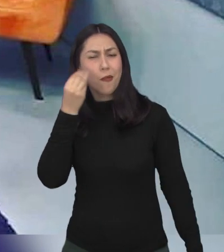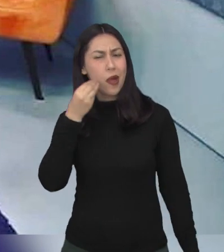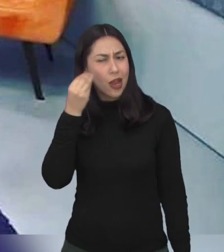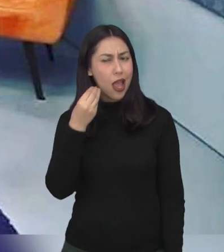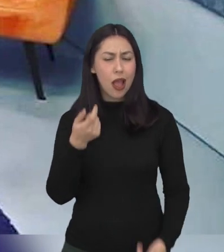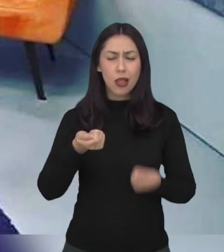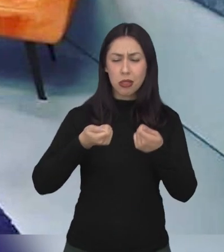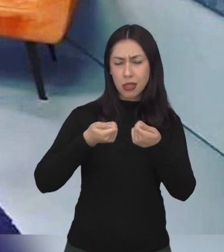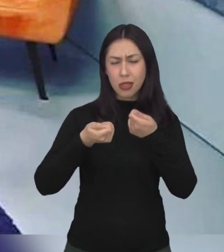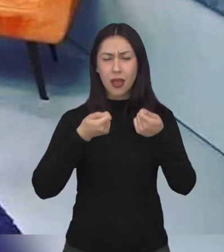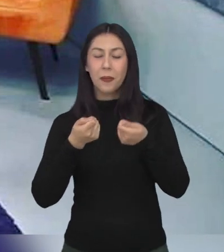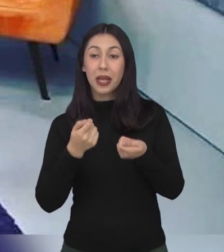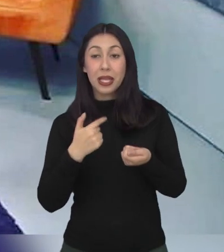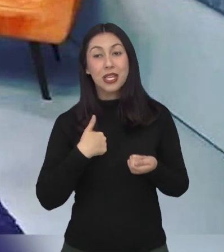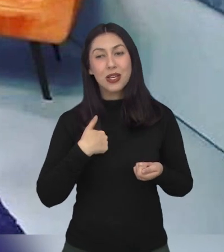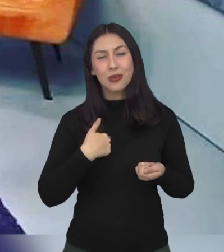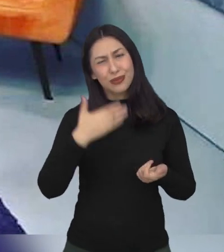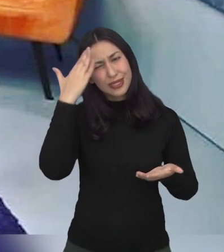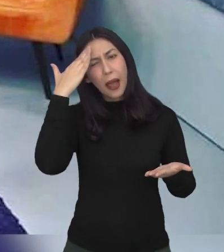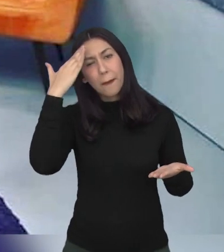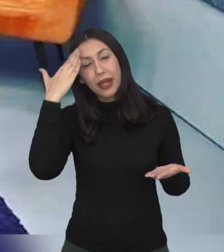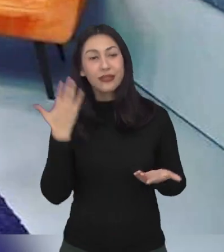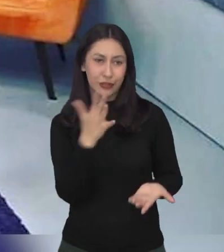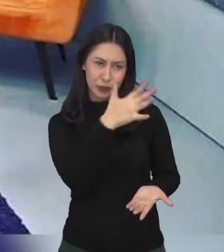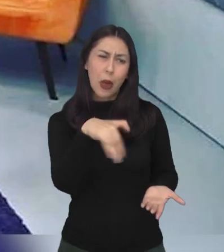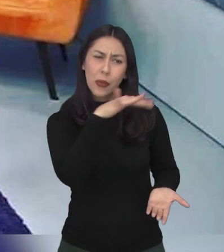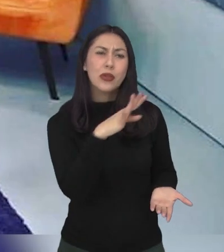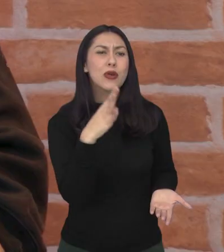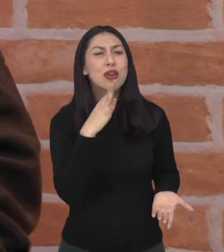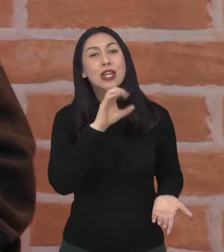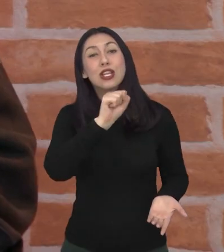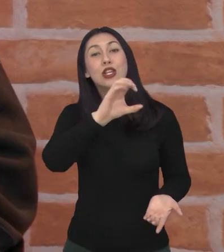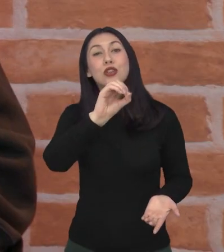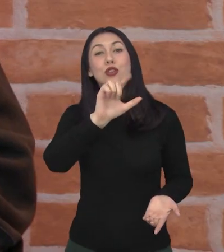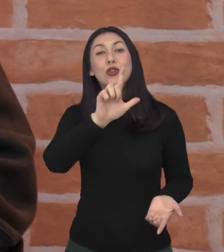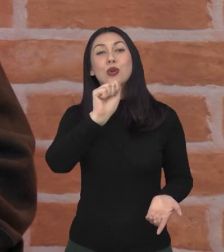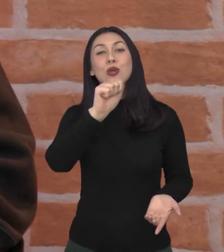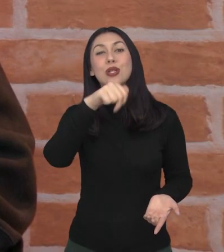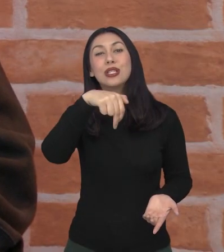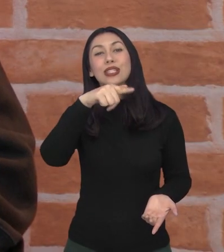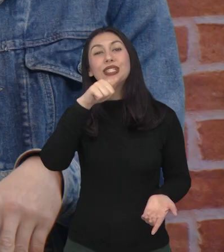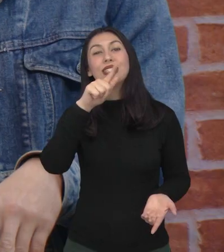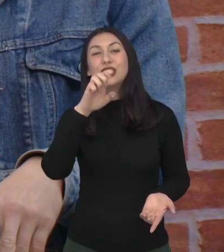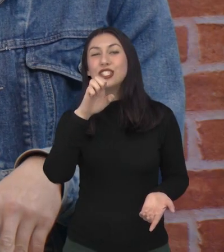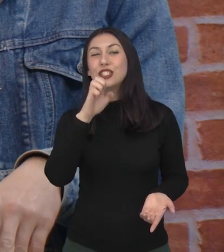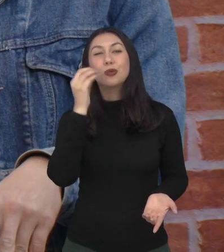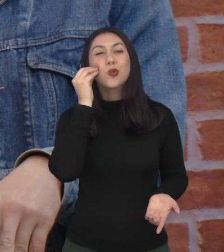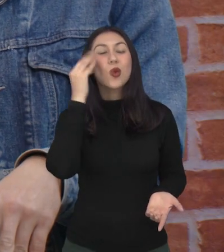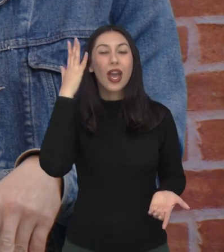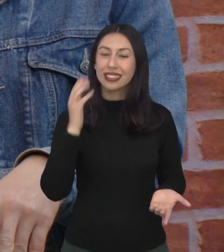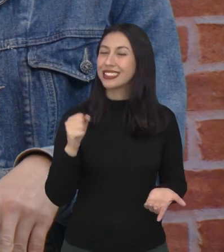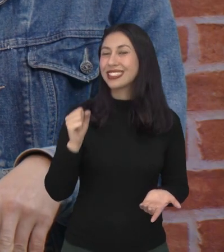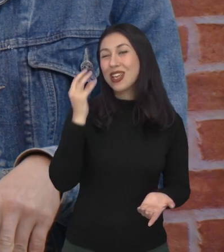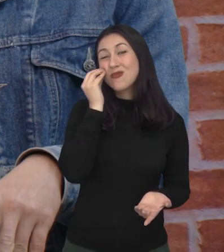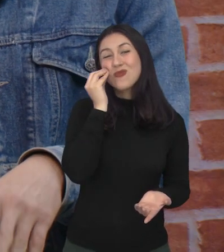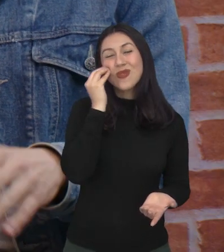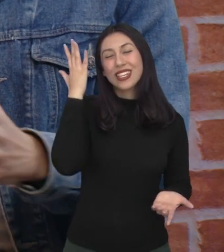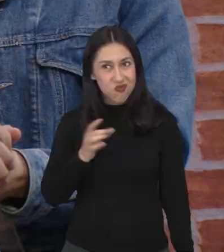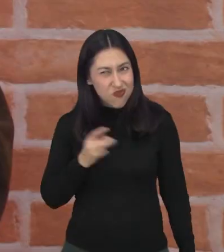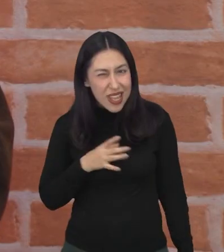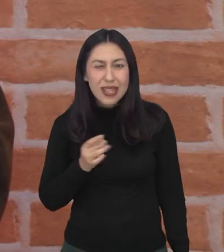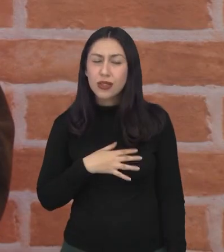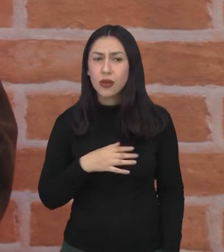duas profissões são da área da comunicação. Então é uma carreira só, uma coisa atrelada a outra o tempo todo, né? Não tem assim, eu só troquei